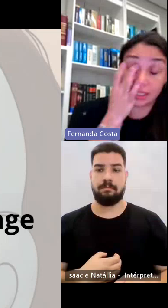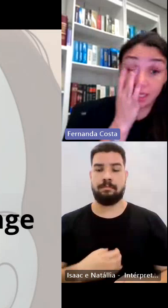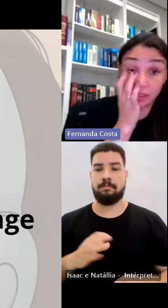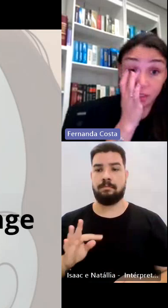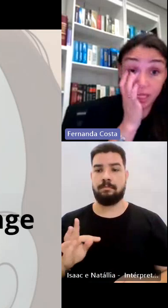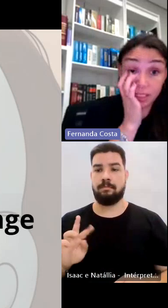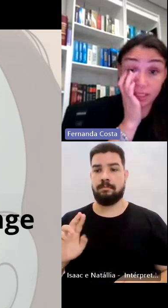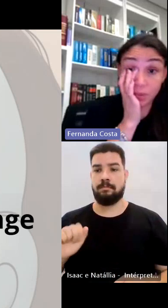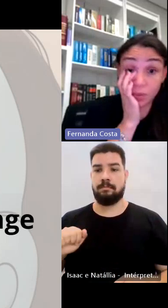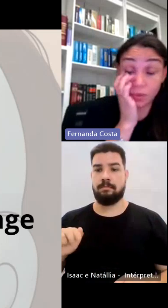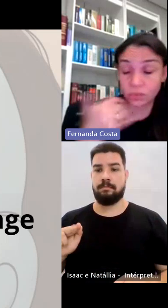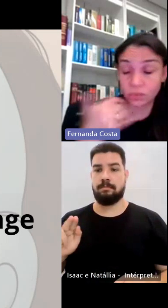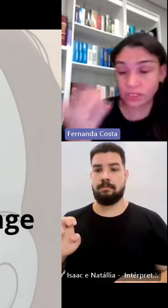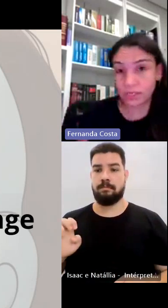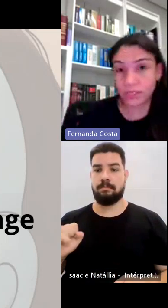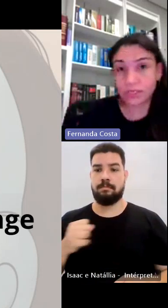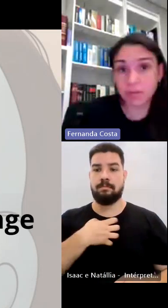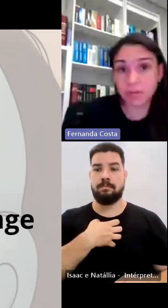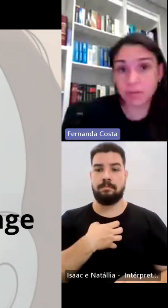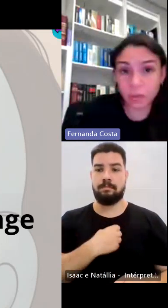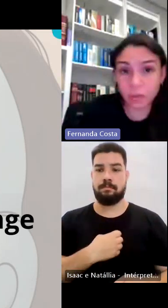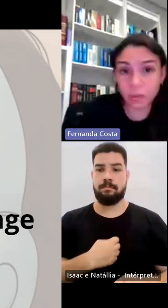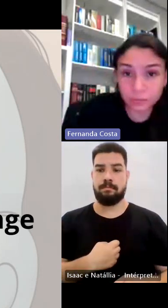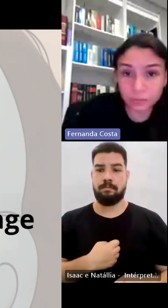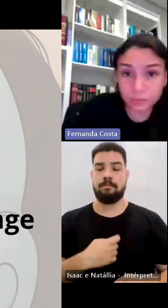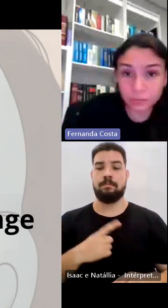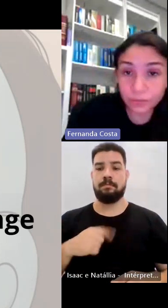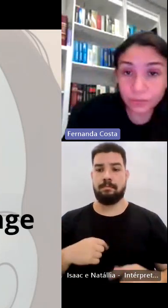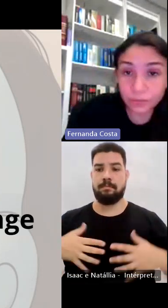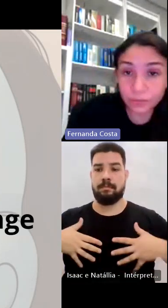tá relacionada com o sistema respiratório,